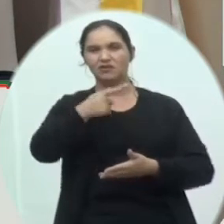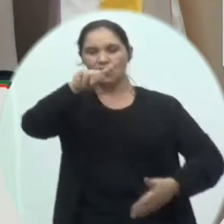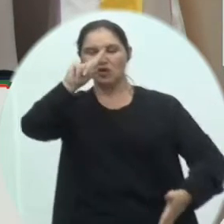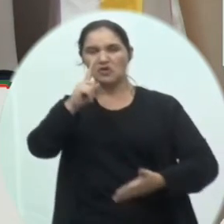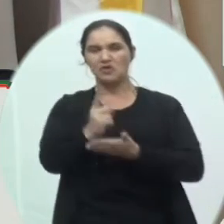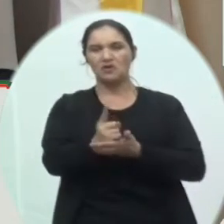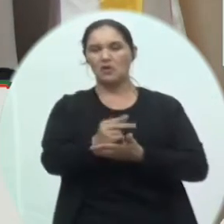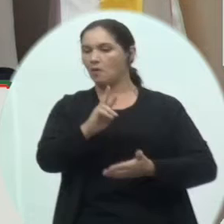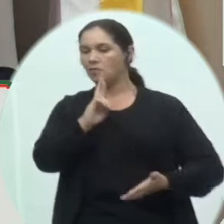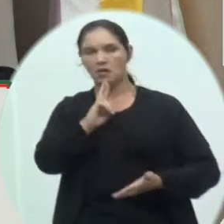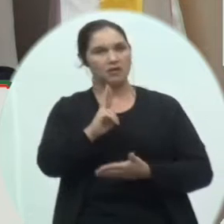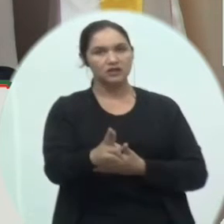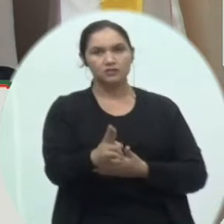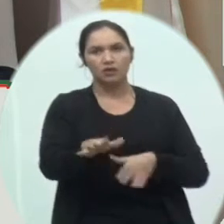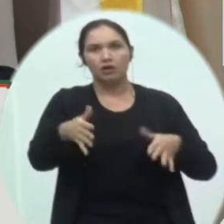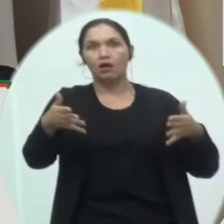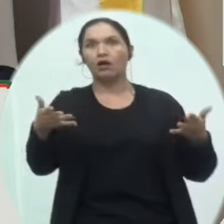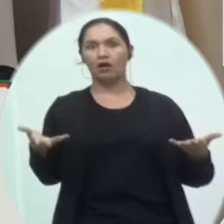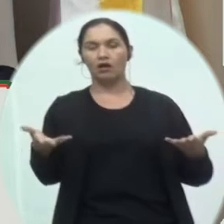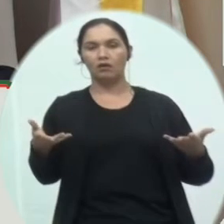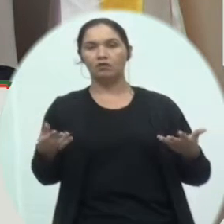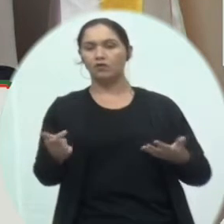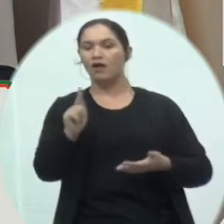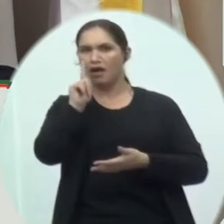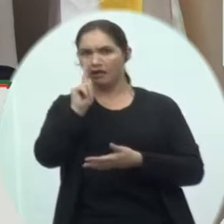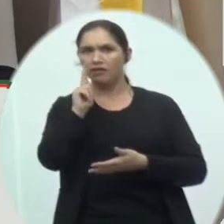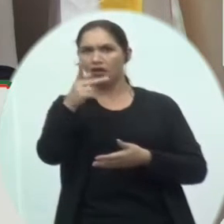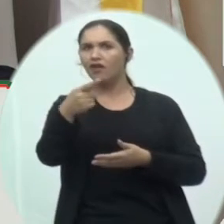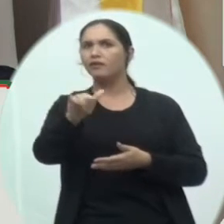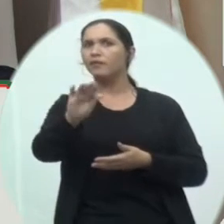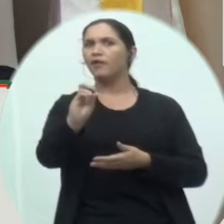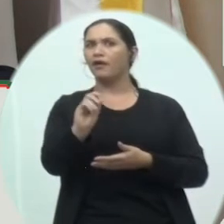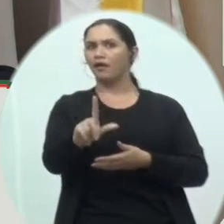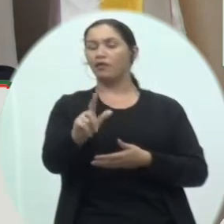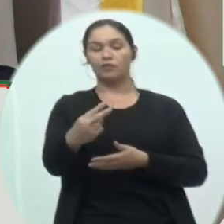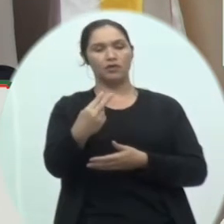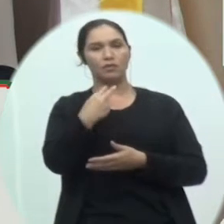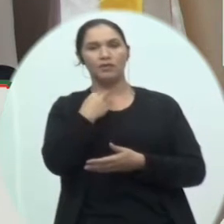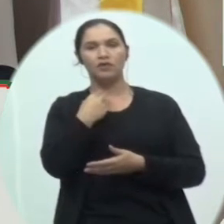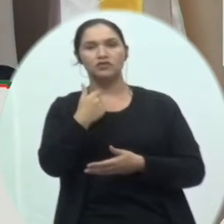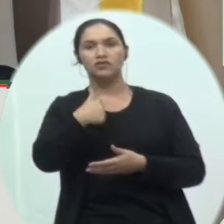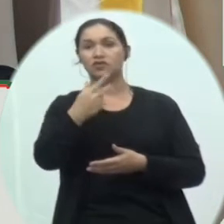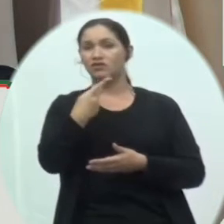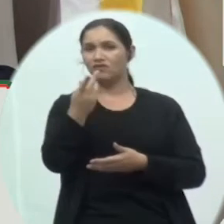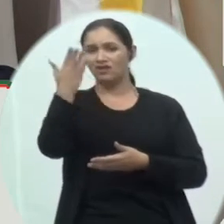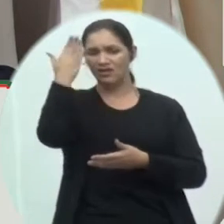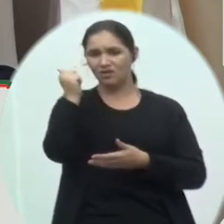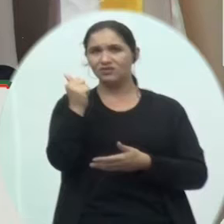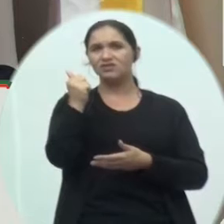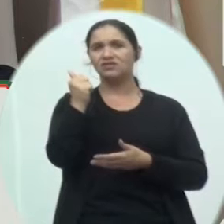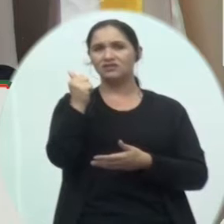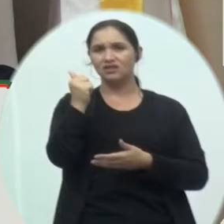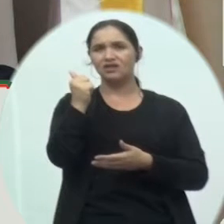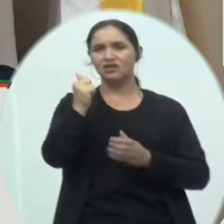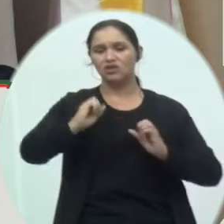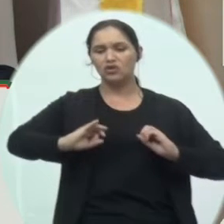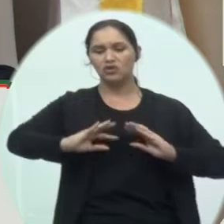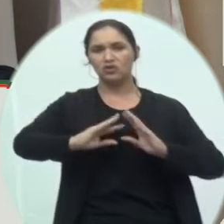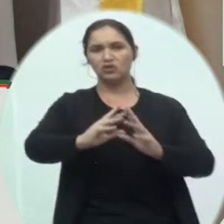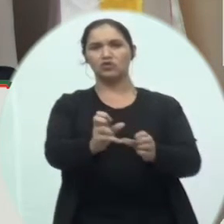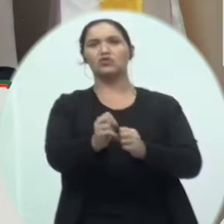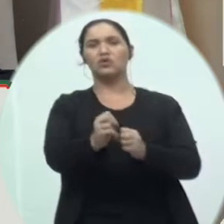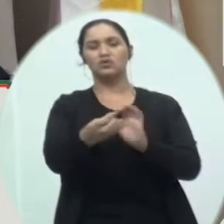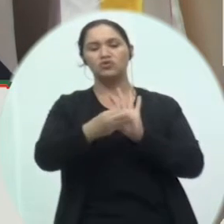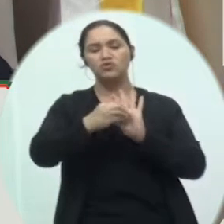é grave. E eu disse para ela: eu sei que todas as indicações que nós mandamos, vocês jogam no lixo. Aí eu comentei isso para